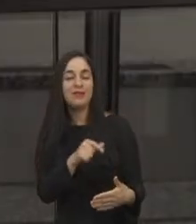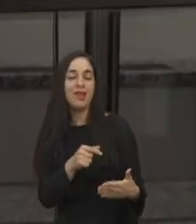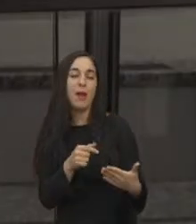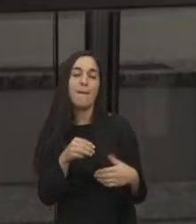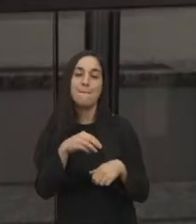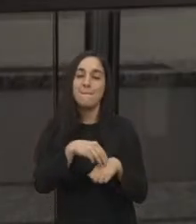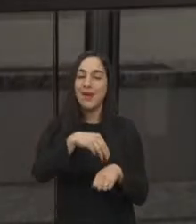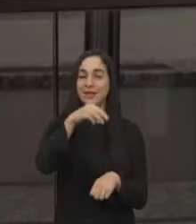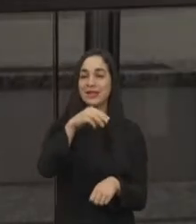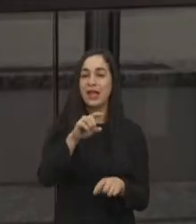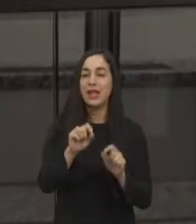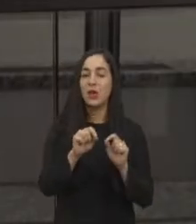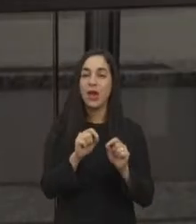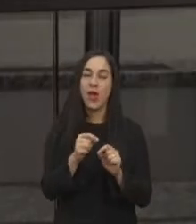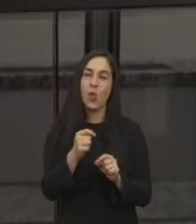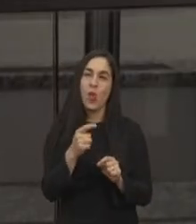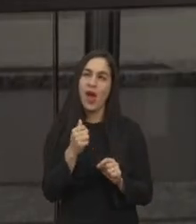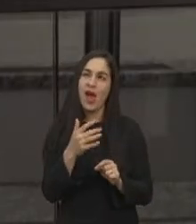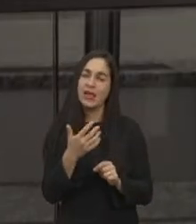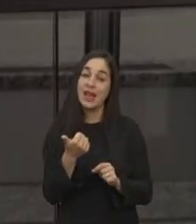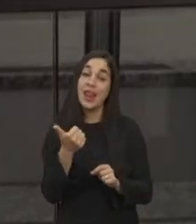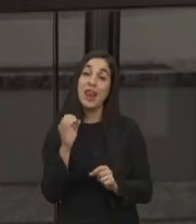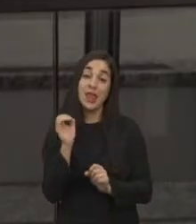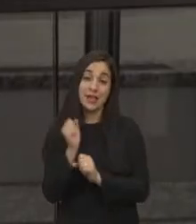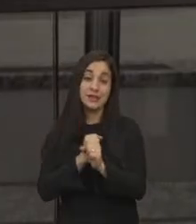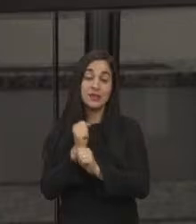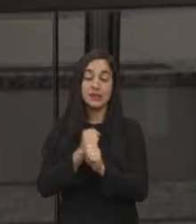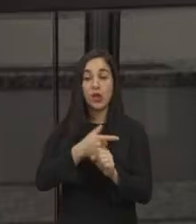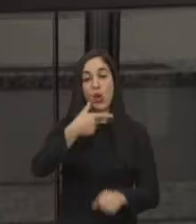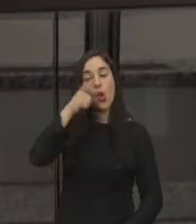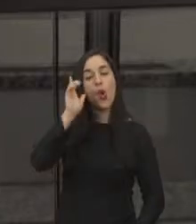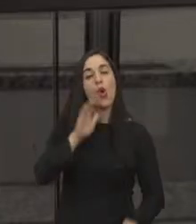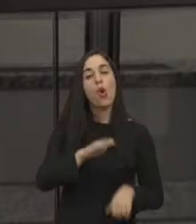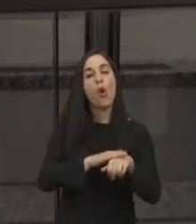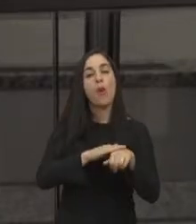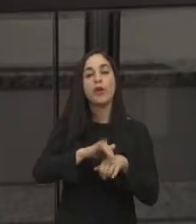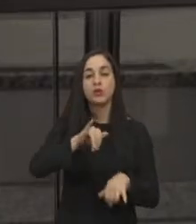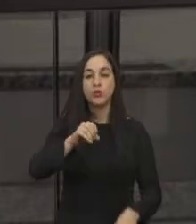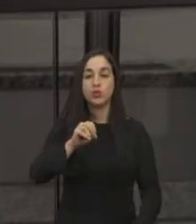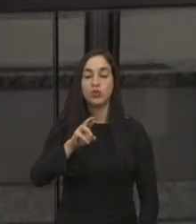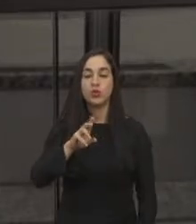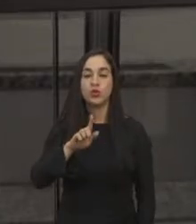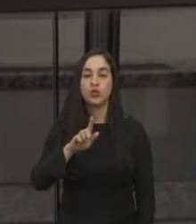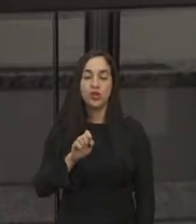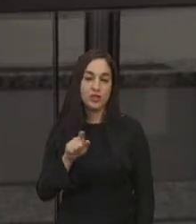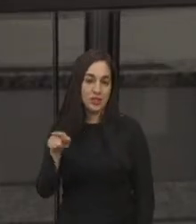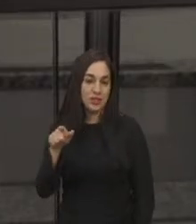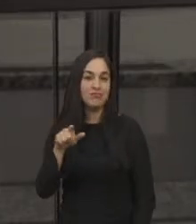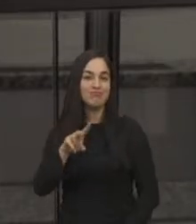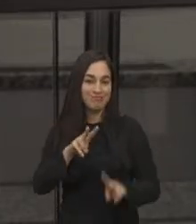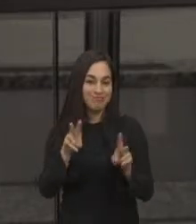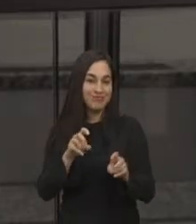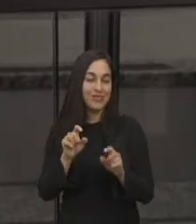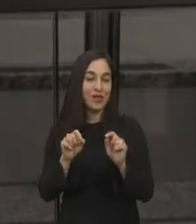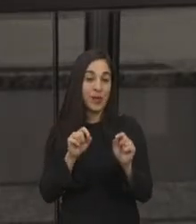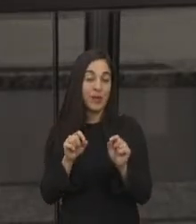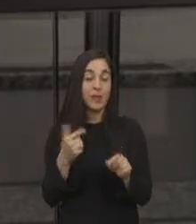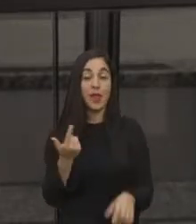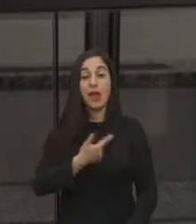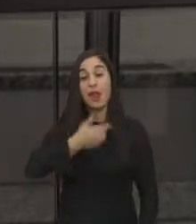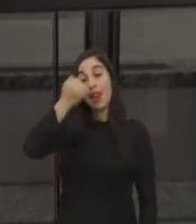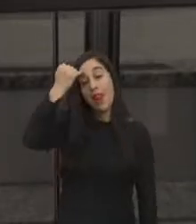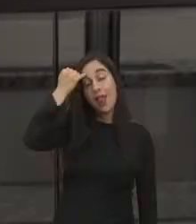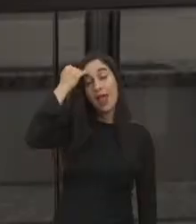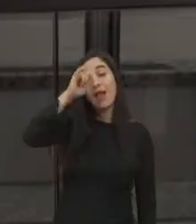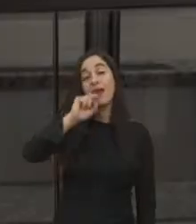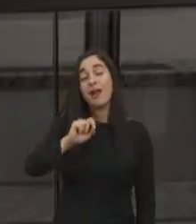leva quase 10 anos, né? Ontem a gente estava conversando com o Jorge sobre isso. E a ideia, assim, a gente deu um